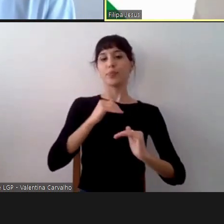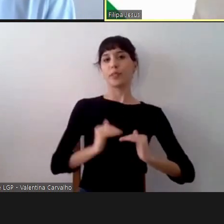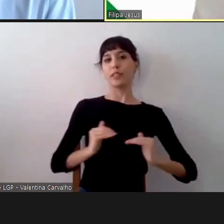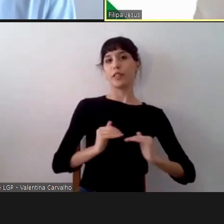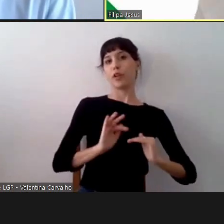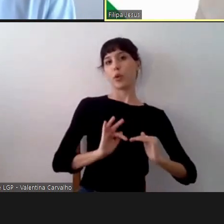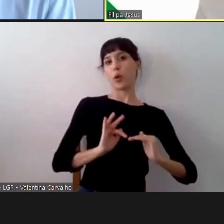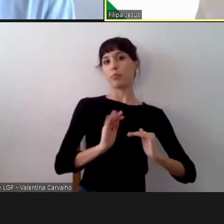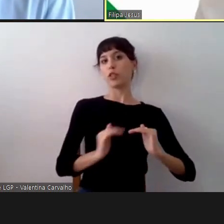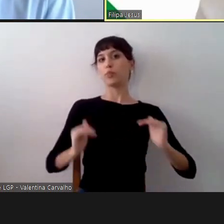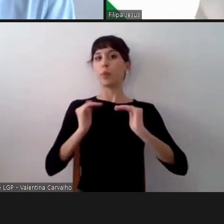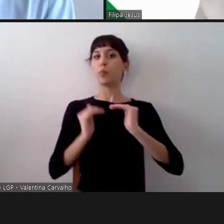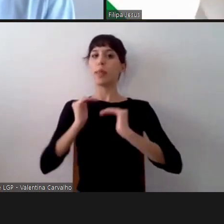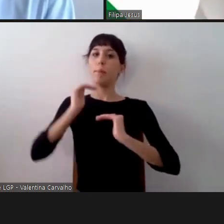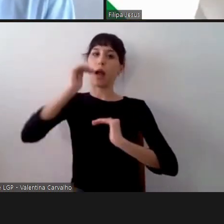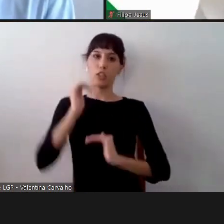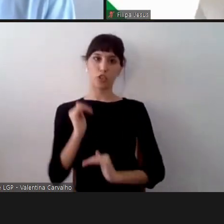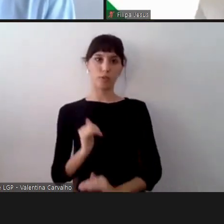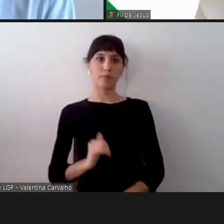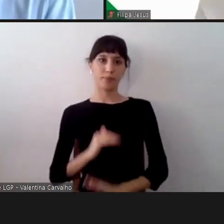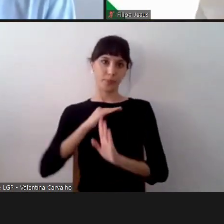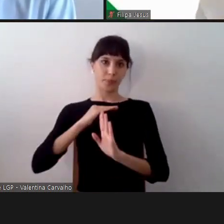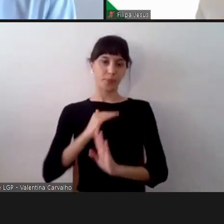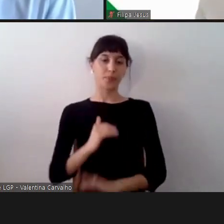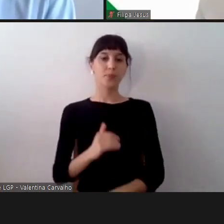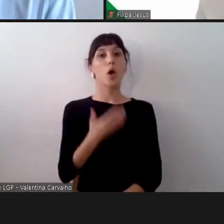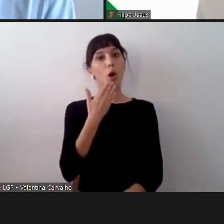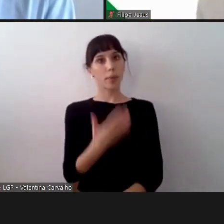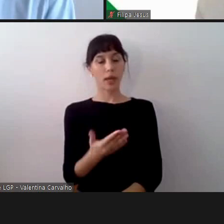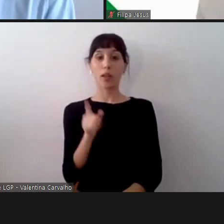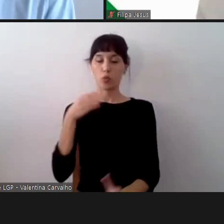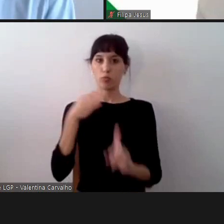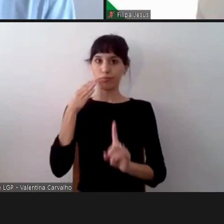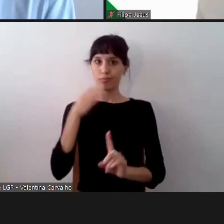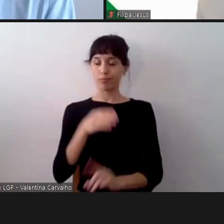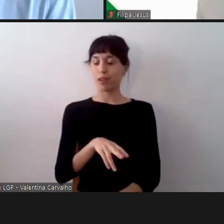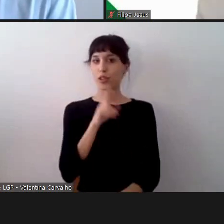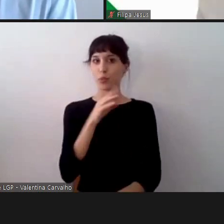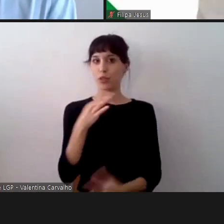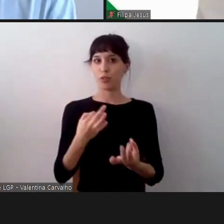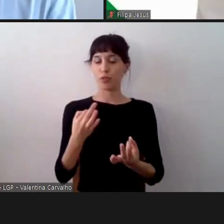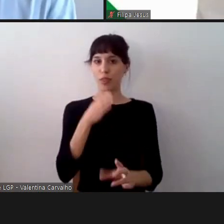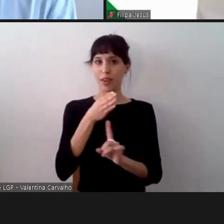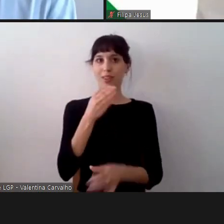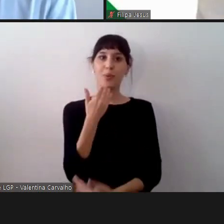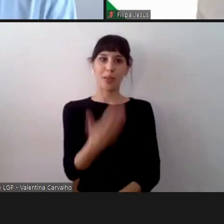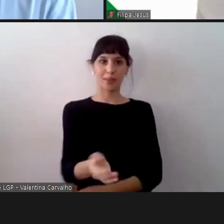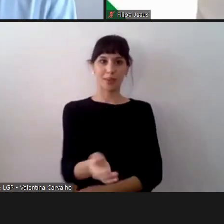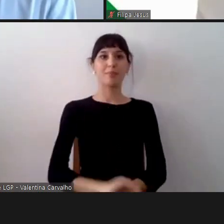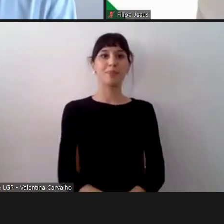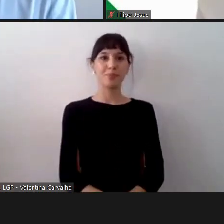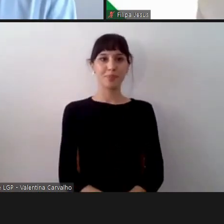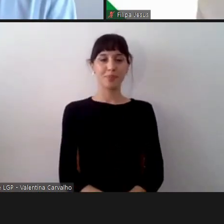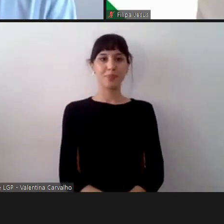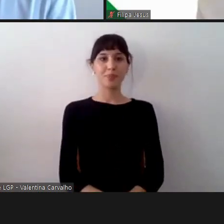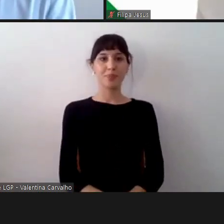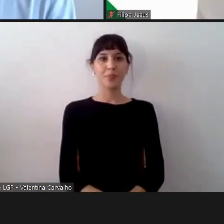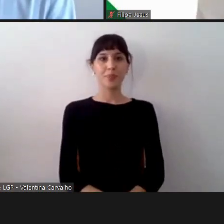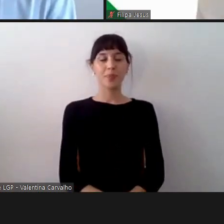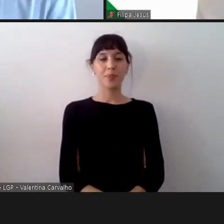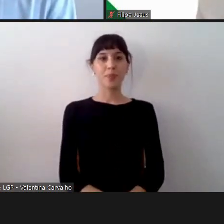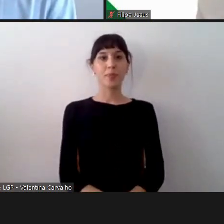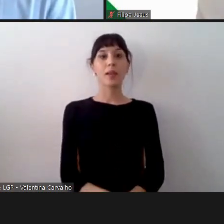assim simplificar. Muito obrigada, Filipa, foste muito focada e respondeste de forma muito direta, muito obrigada. Mais